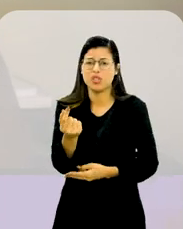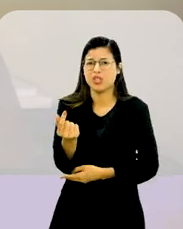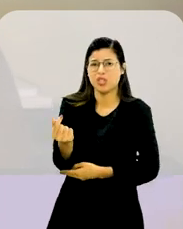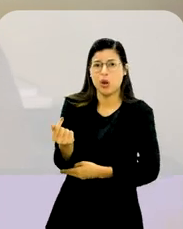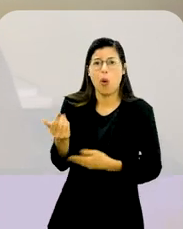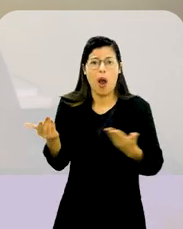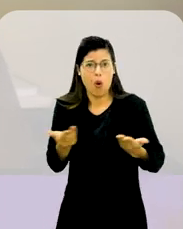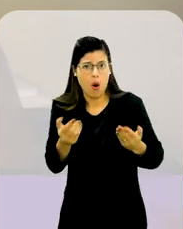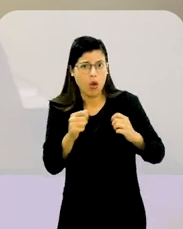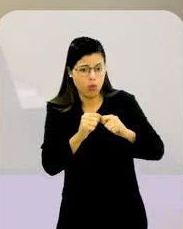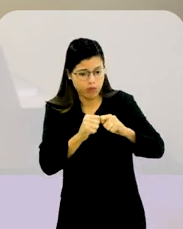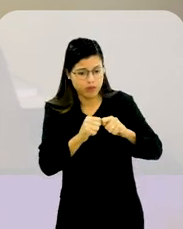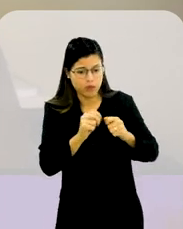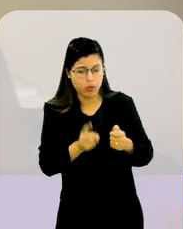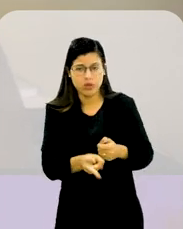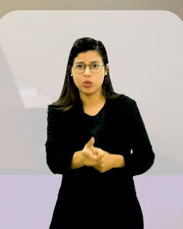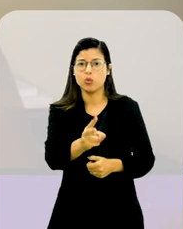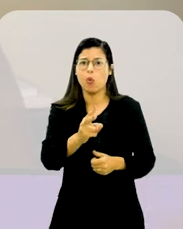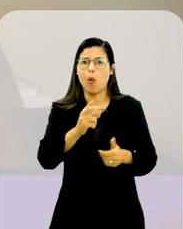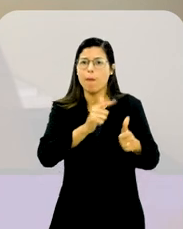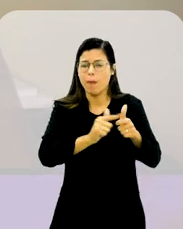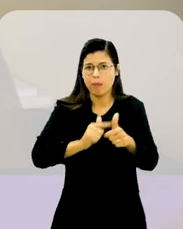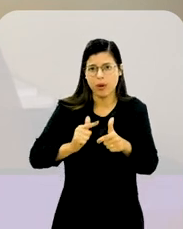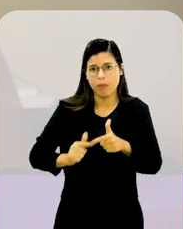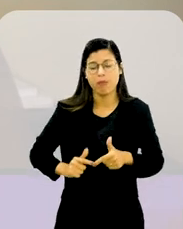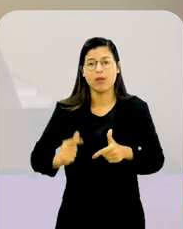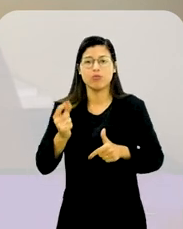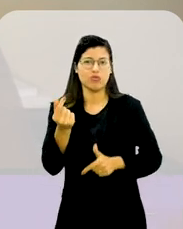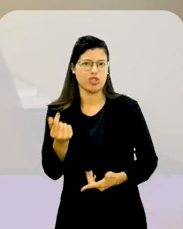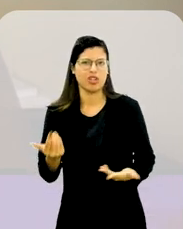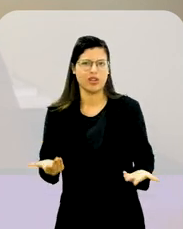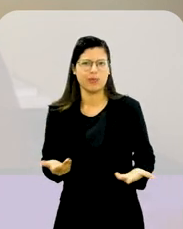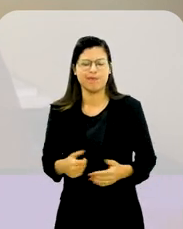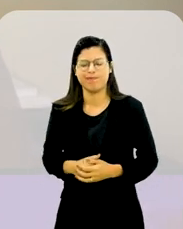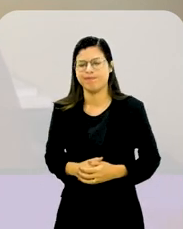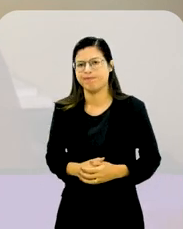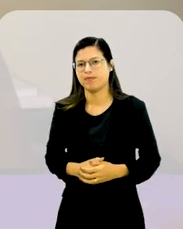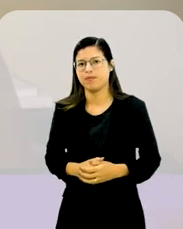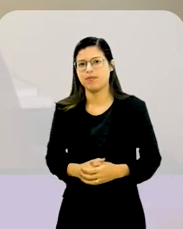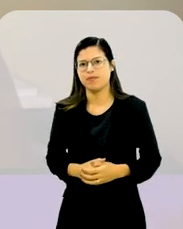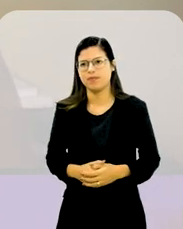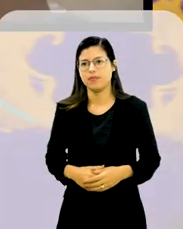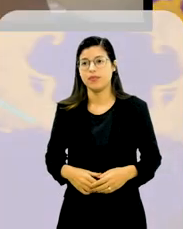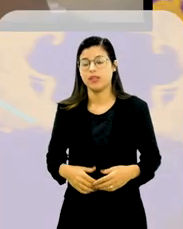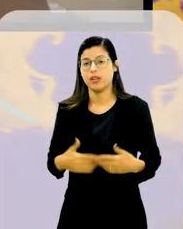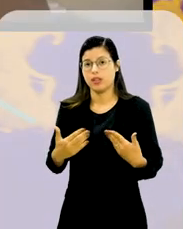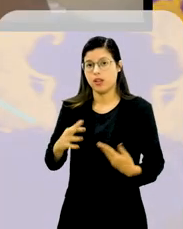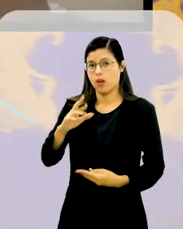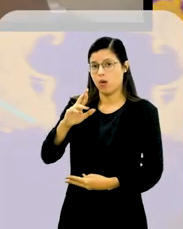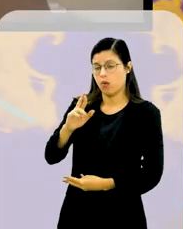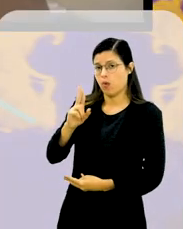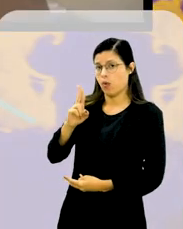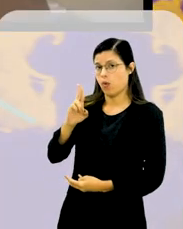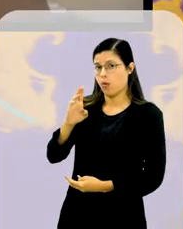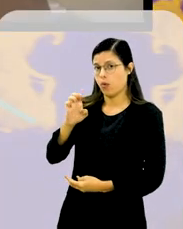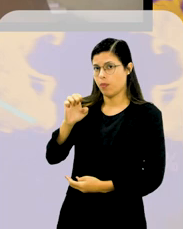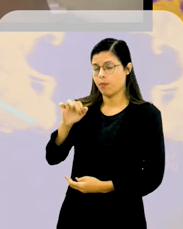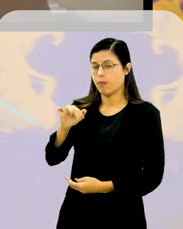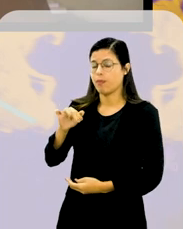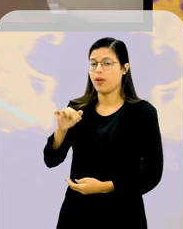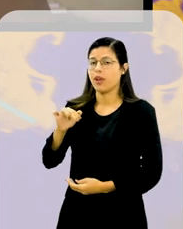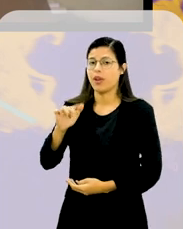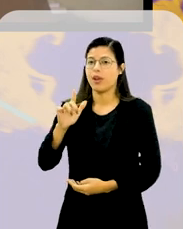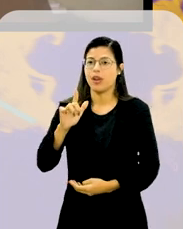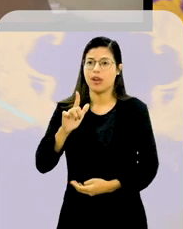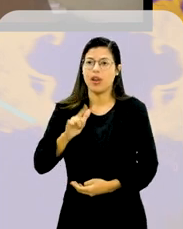faz loucuras com dinheiro e mesmo assim o resultado dentro de campo a gente sabe qual é com certeza Rubens